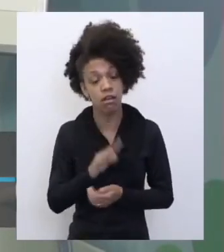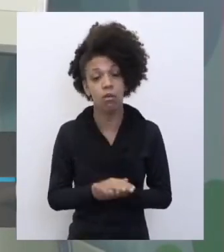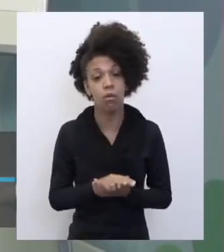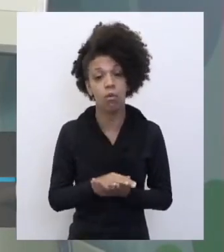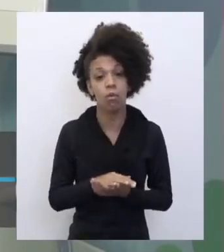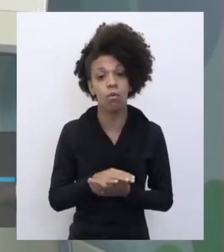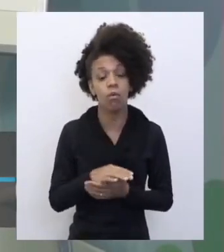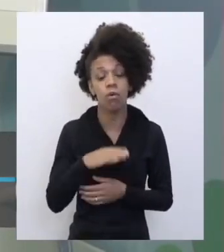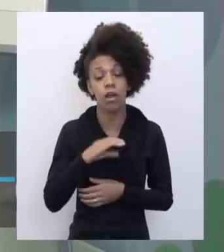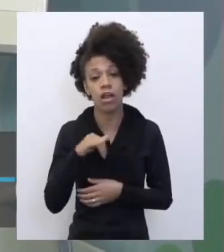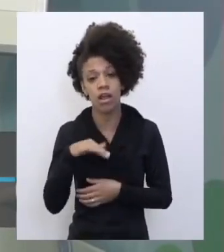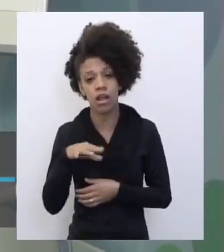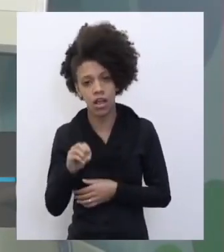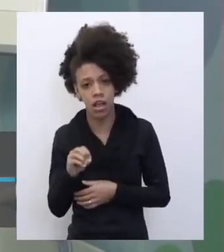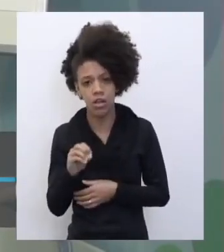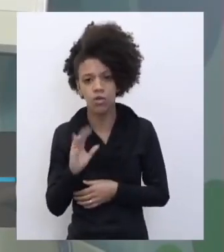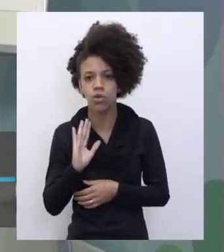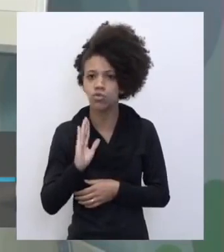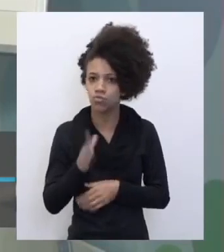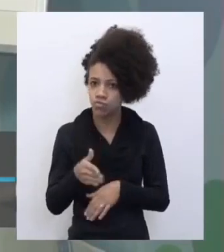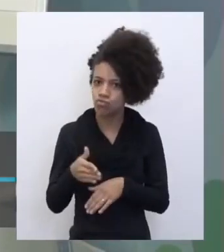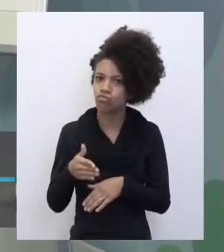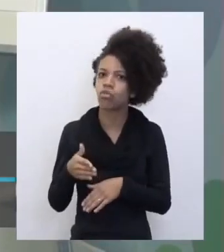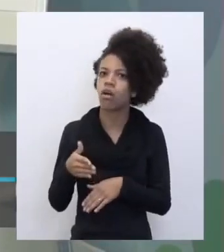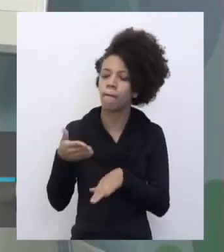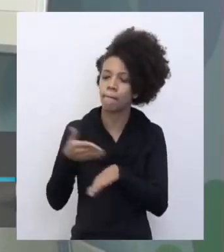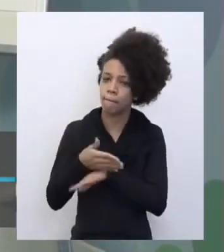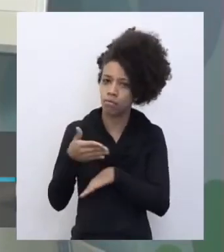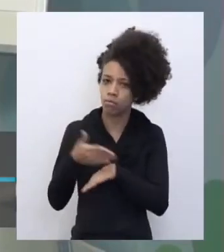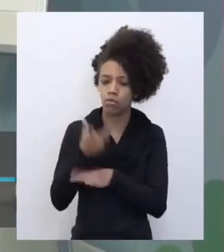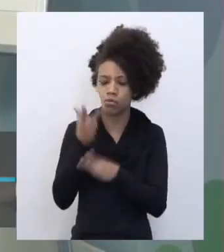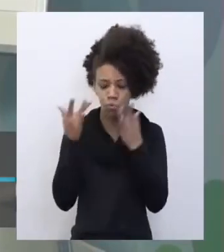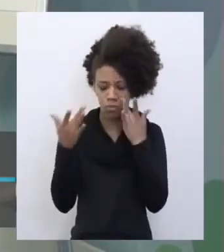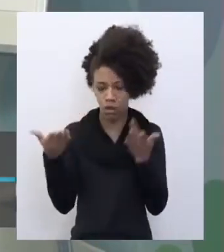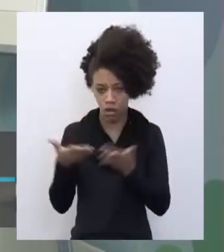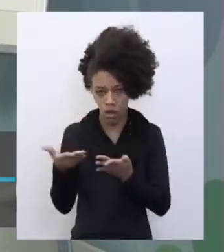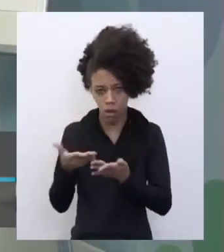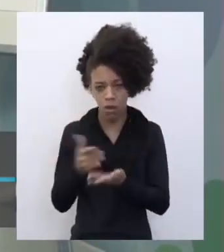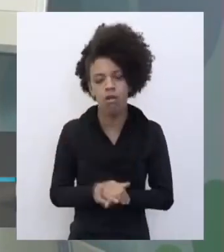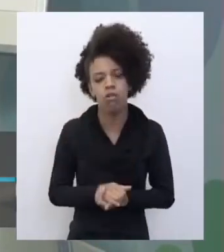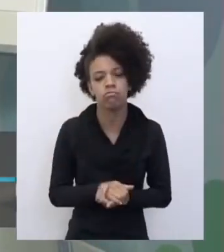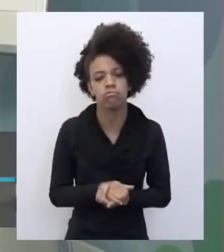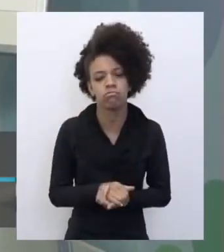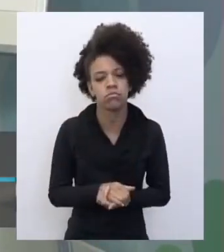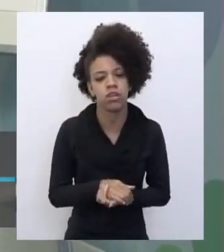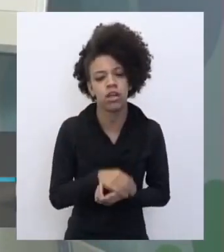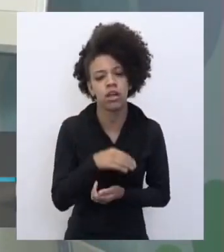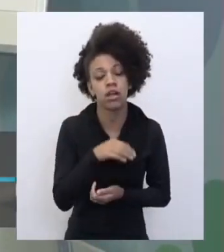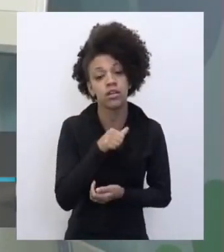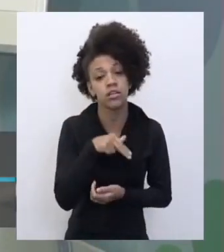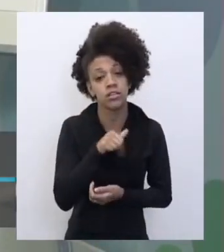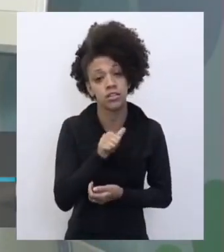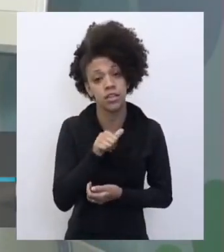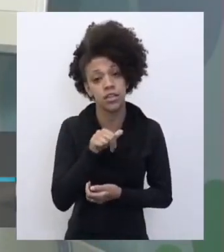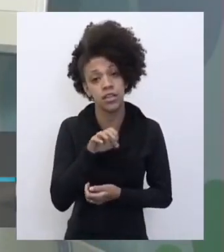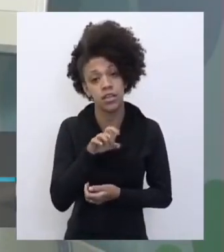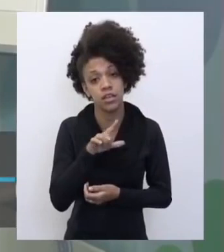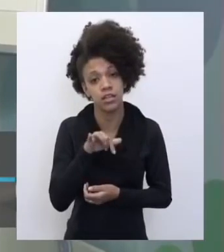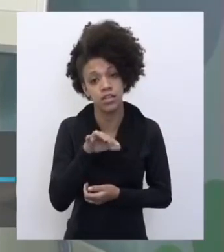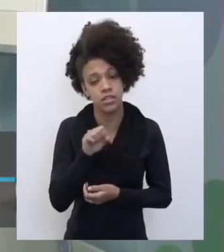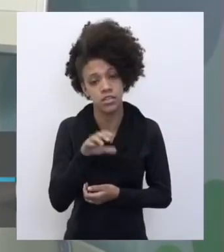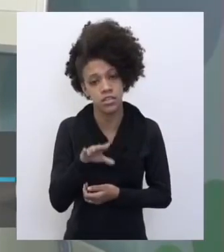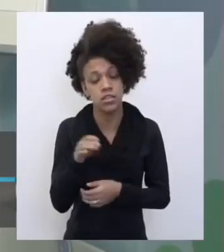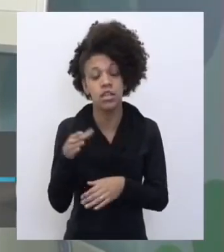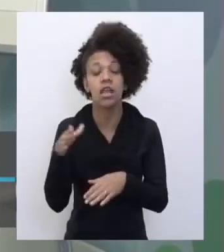Caio disse que acabou de participar de uma peça agora. A Annelise, né, participou do